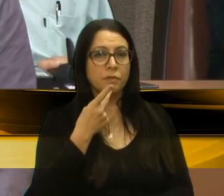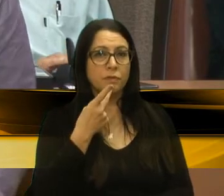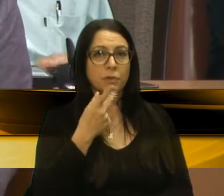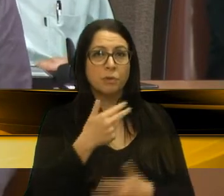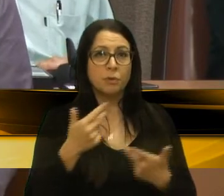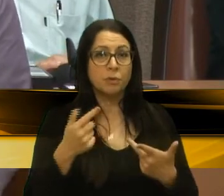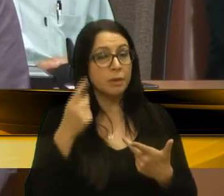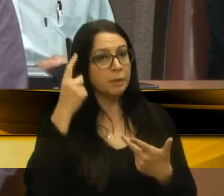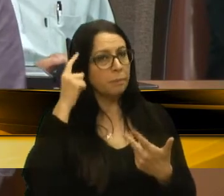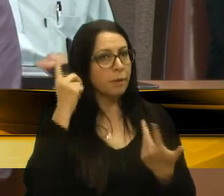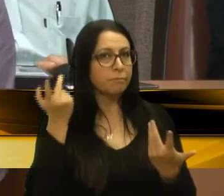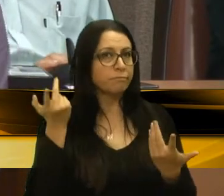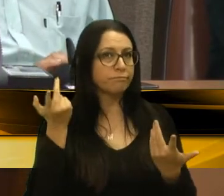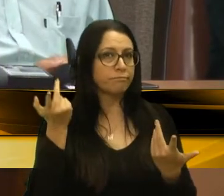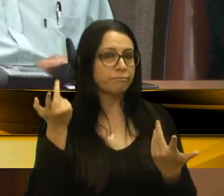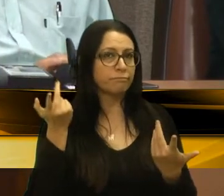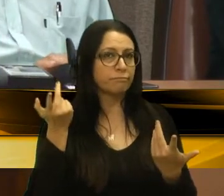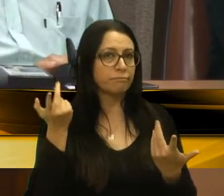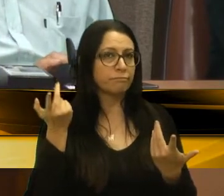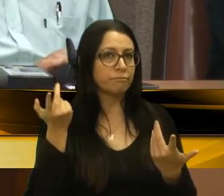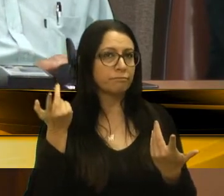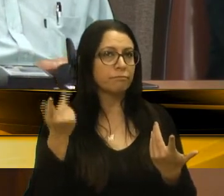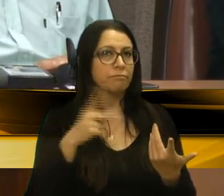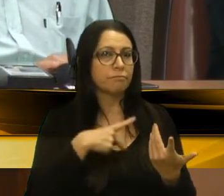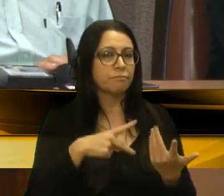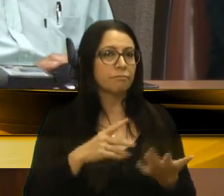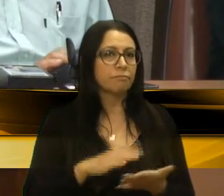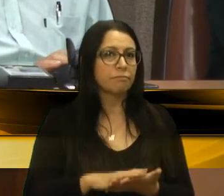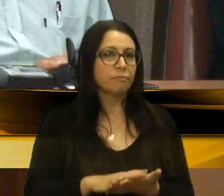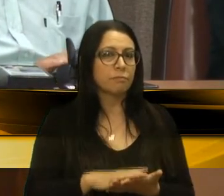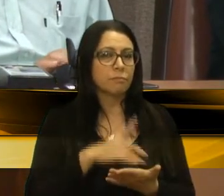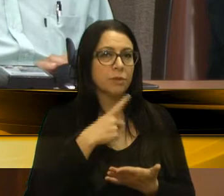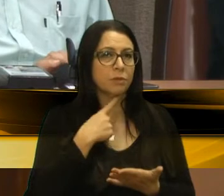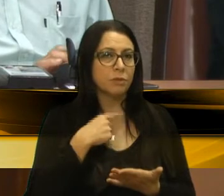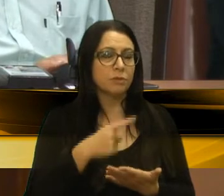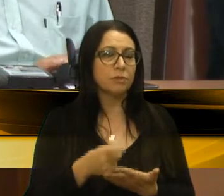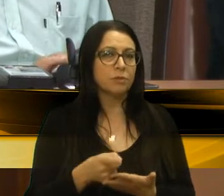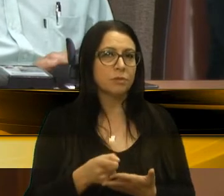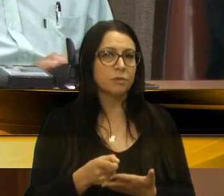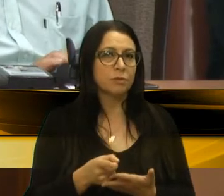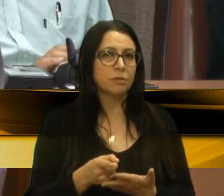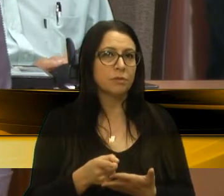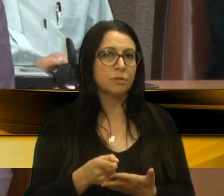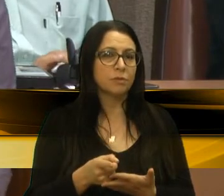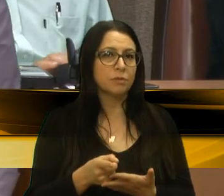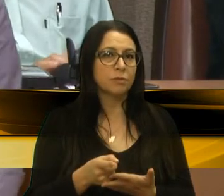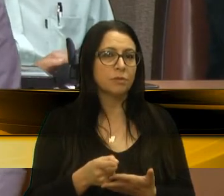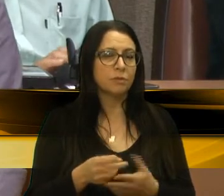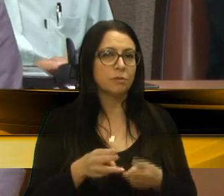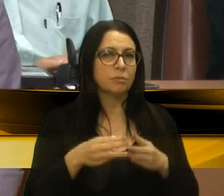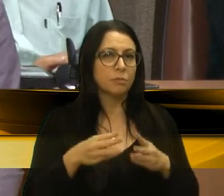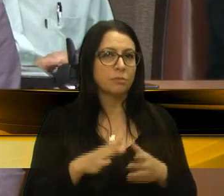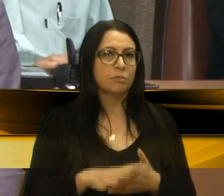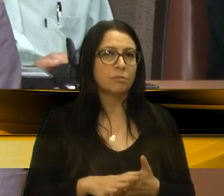coisa, penso que. Então, presidente, gostaria de. Essa moção,